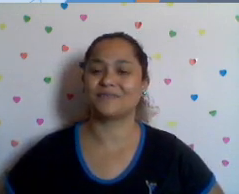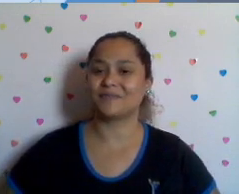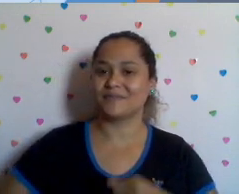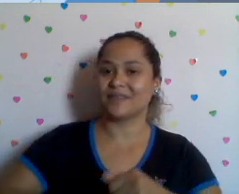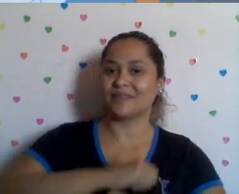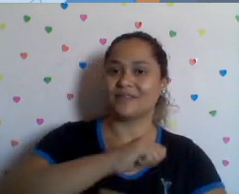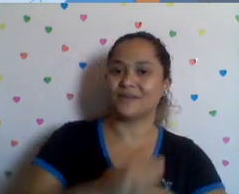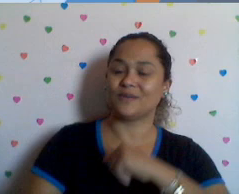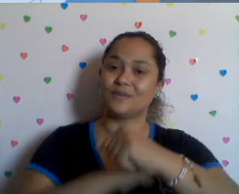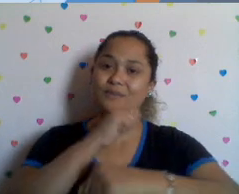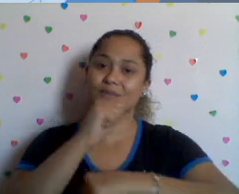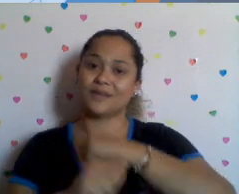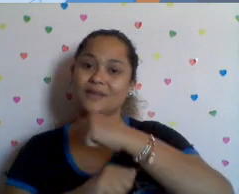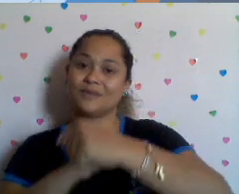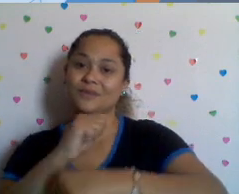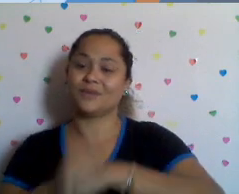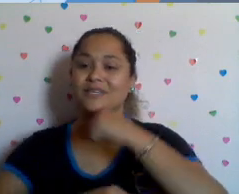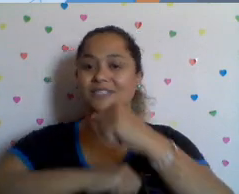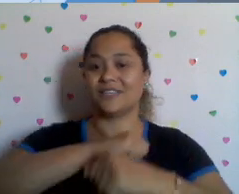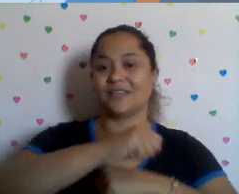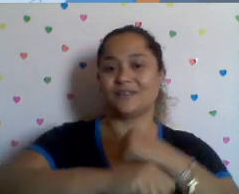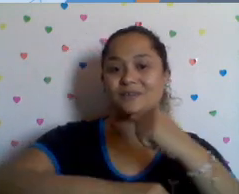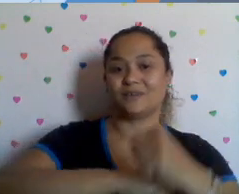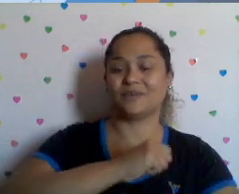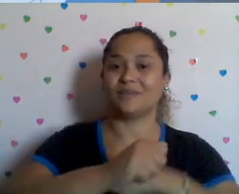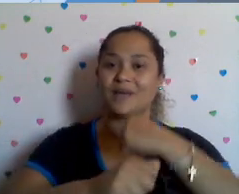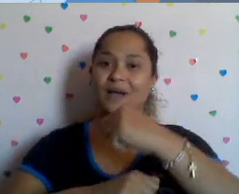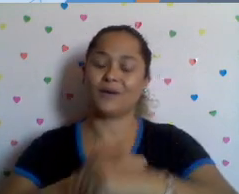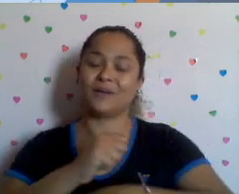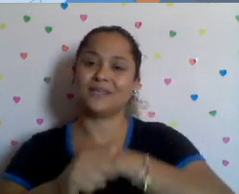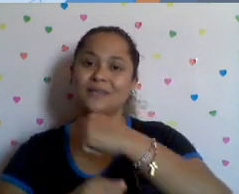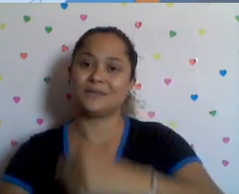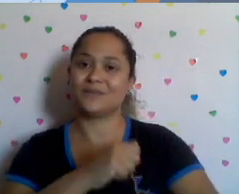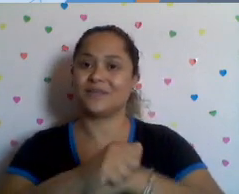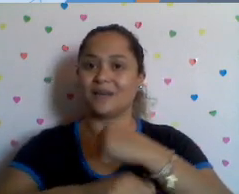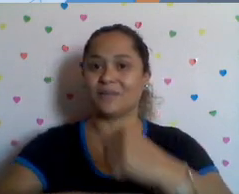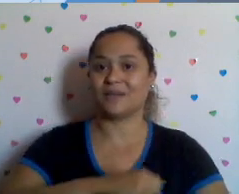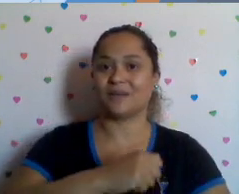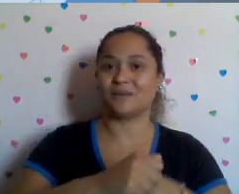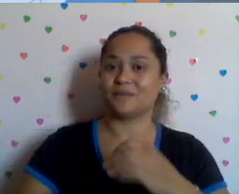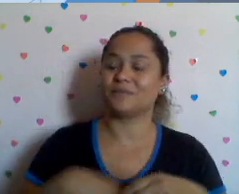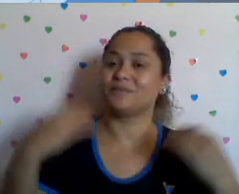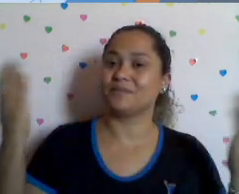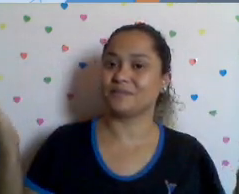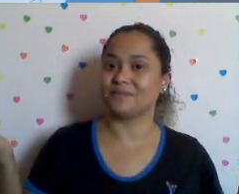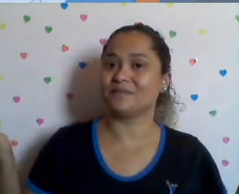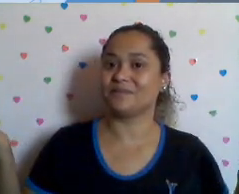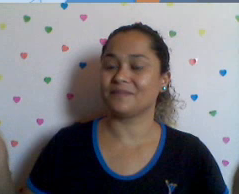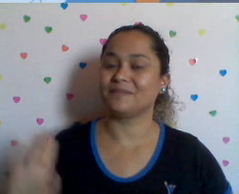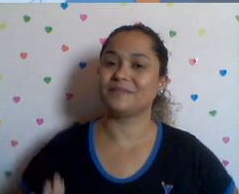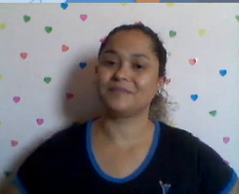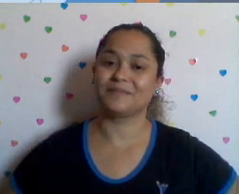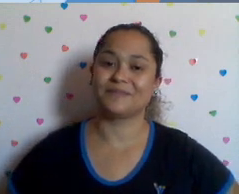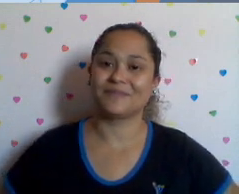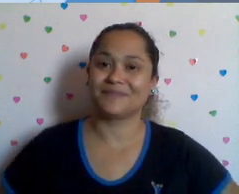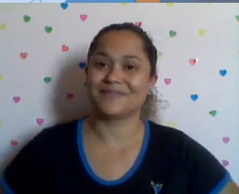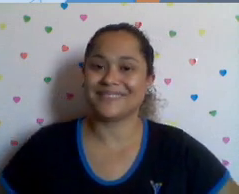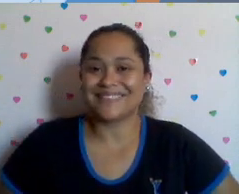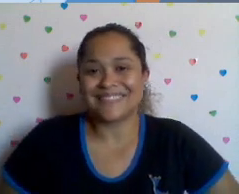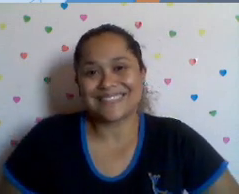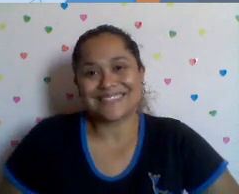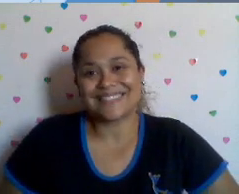vez. Girando e girando como a roda de um caminhão, o círculo vai